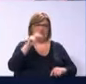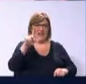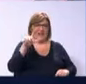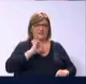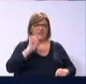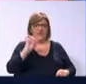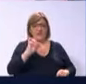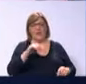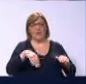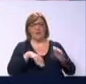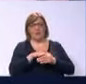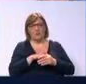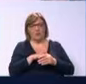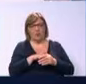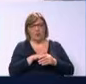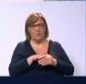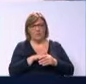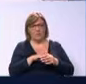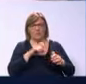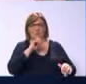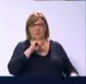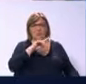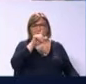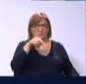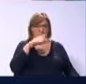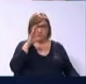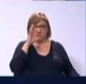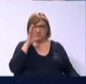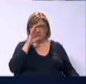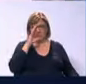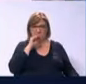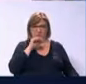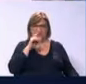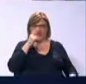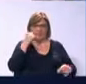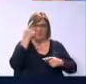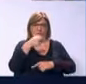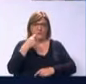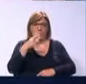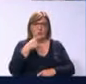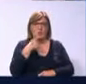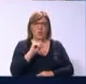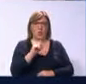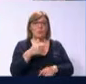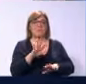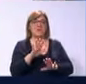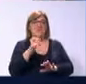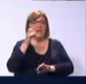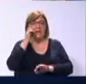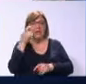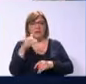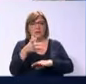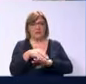maior parte das pessoas poderá ser desconhecida de facto esta esta figura ou este nome mas pra quem é